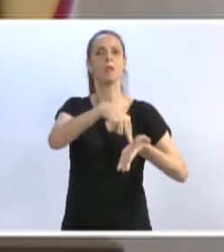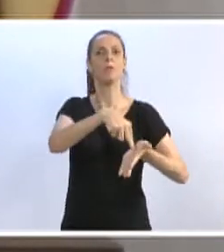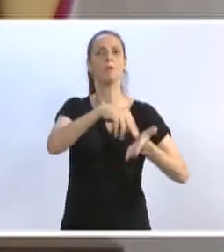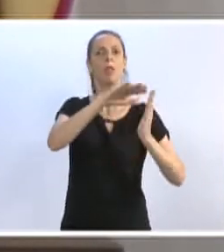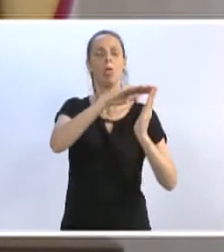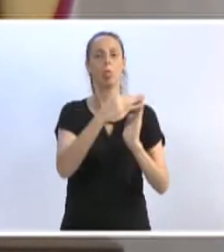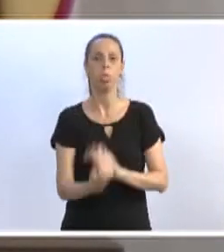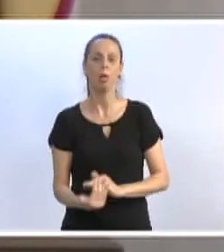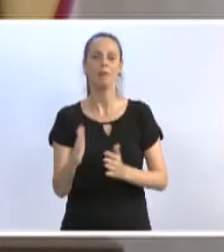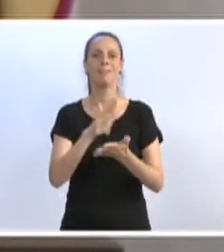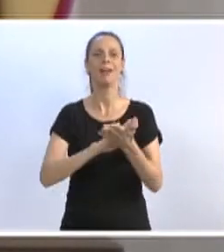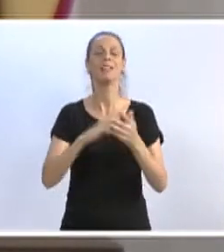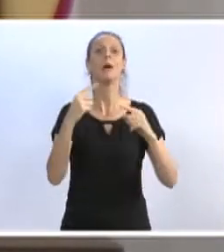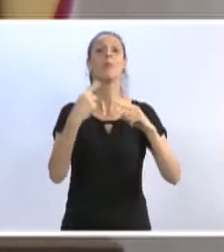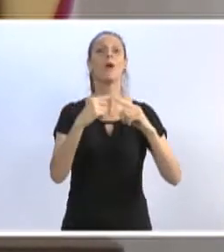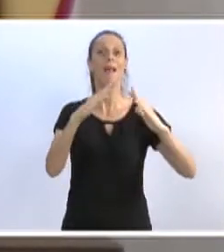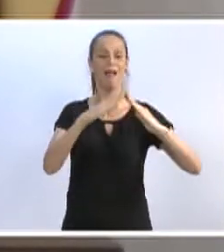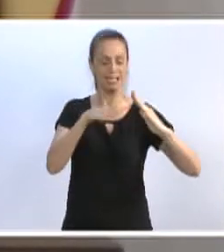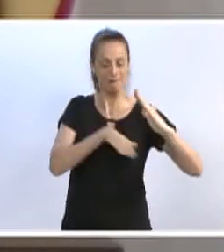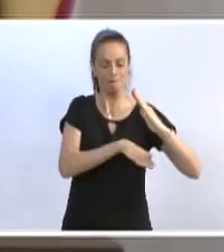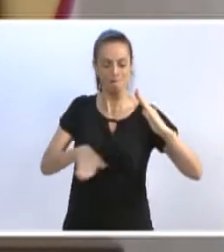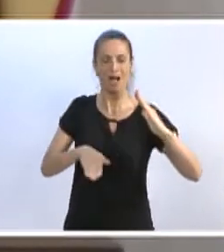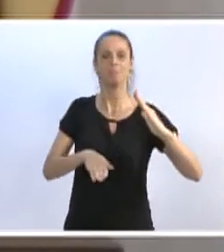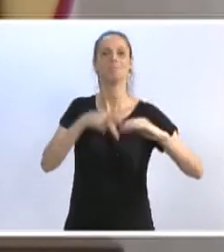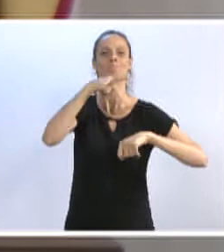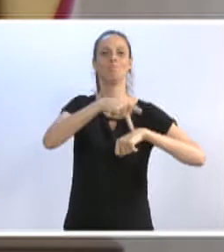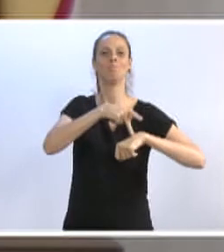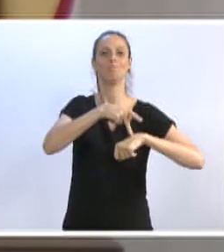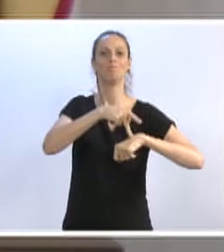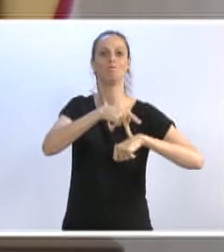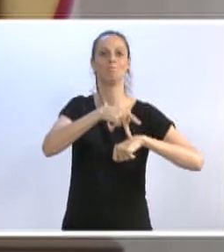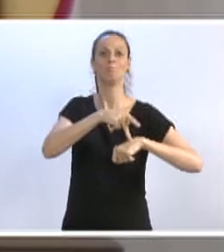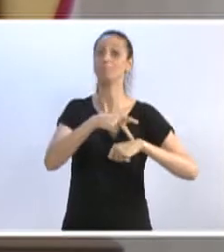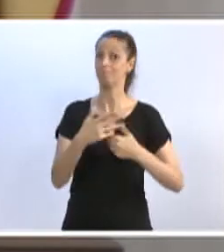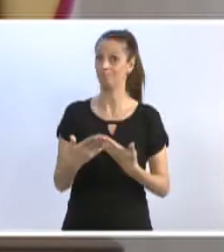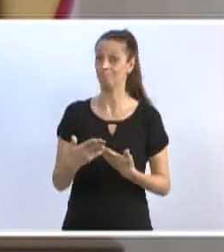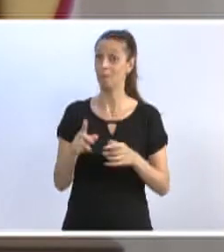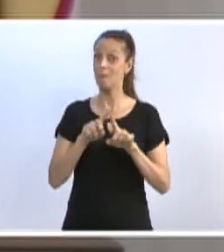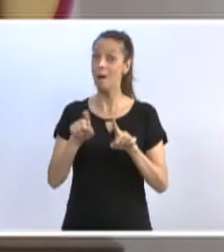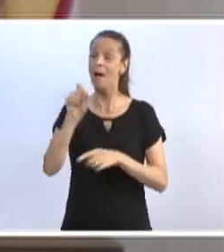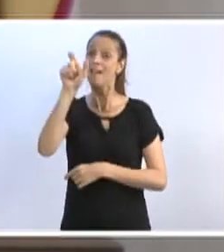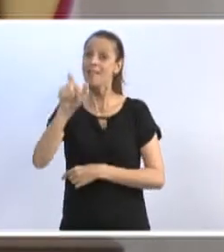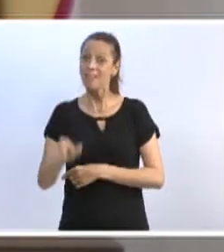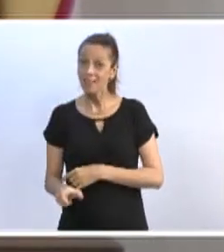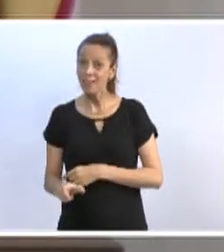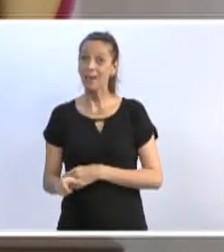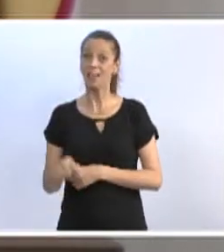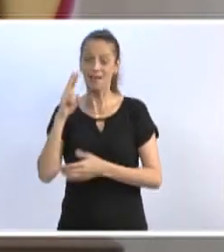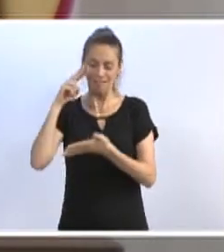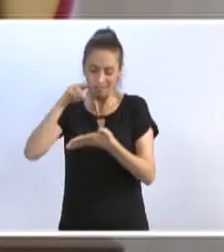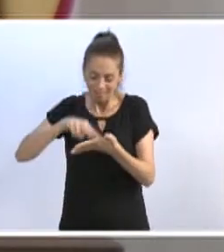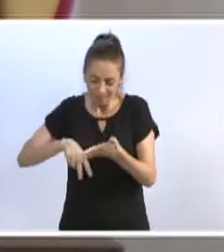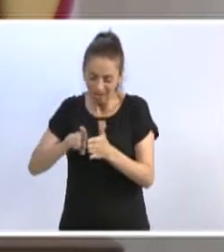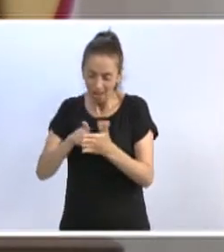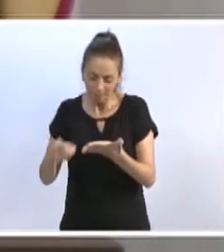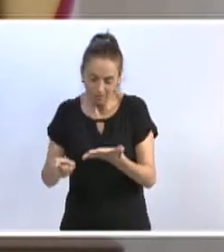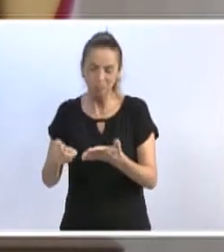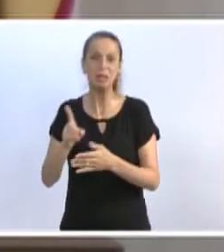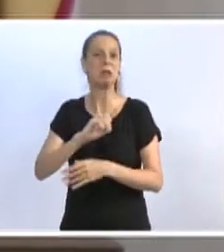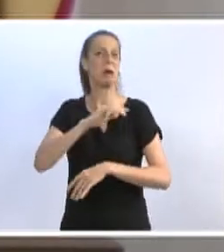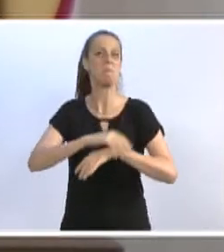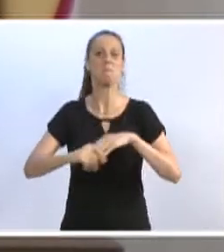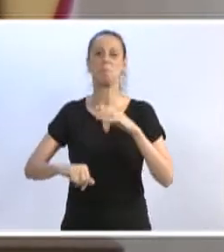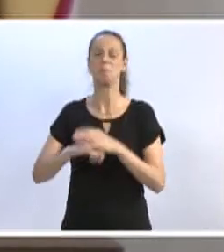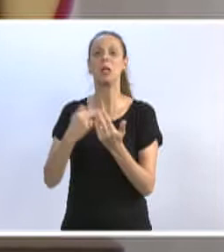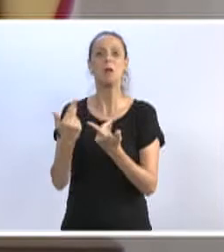caiu, porque tinha seus alicerces na rocha. Mas quem ouve essas minhas palavras e não as pratica é como um insensato